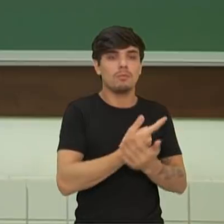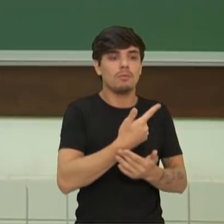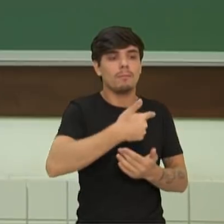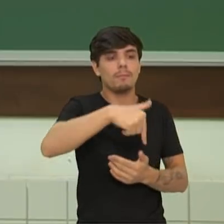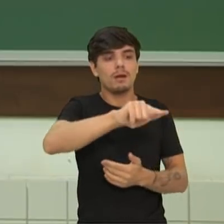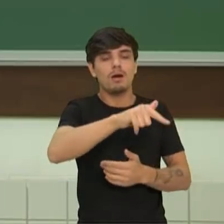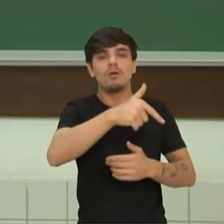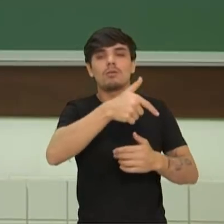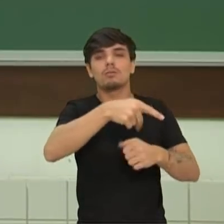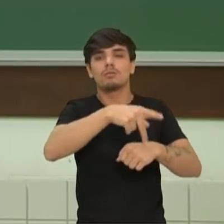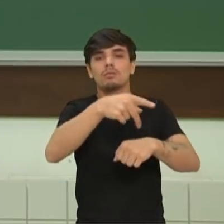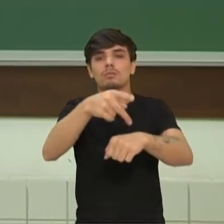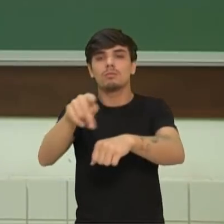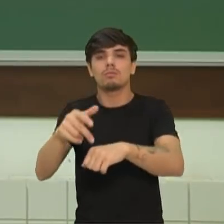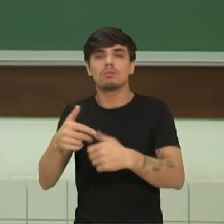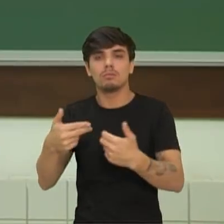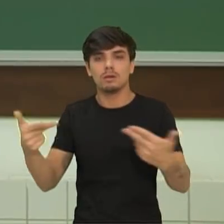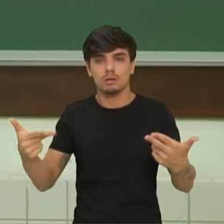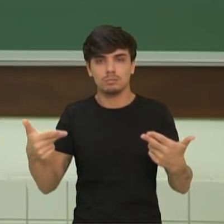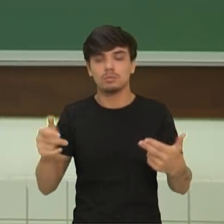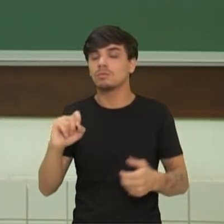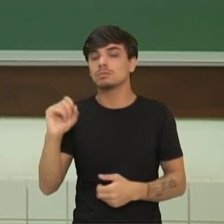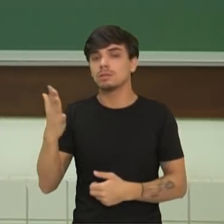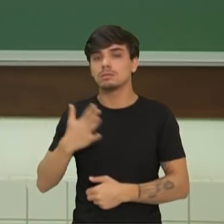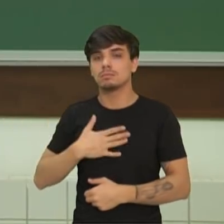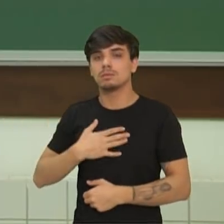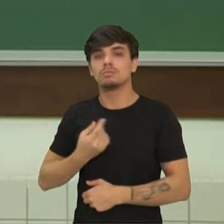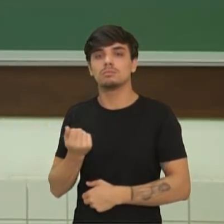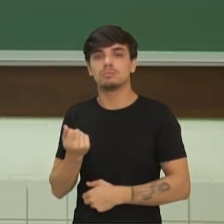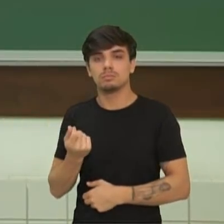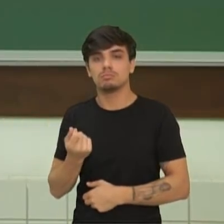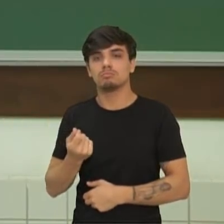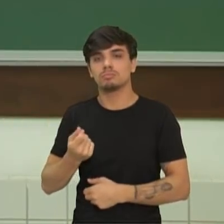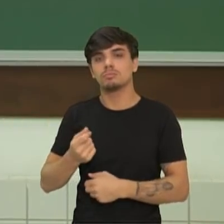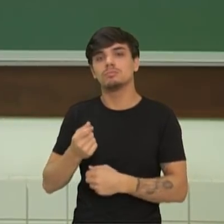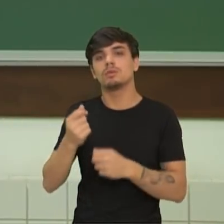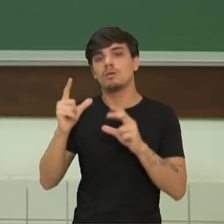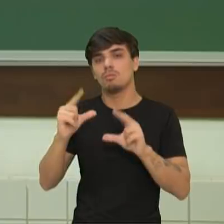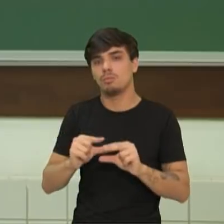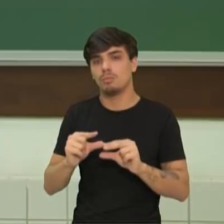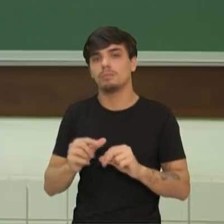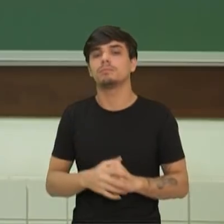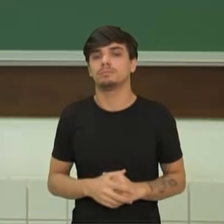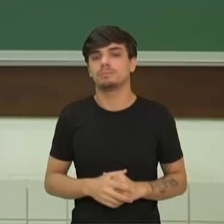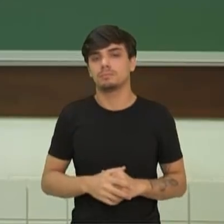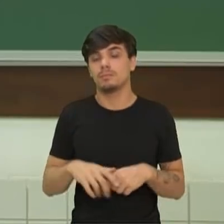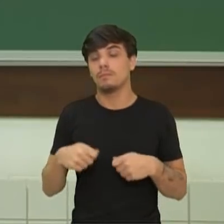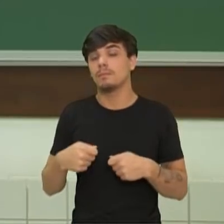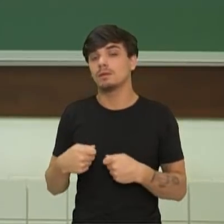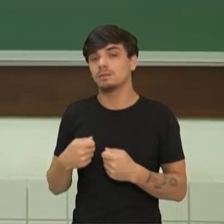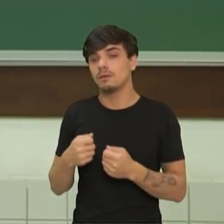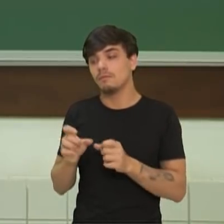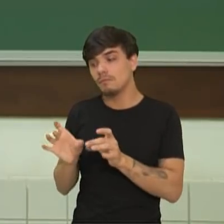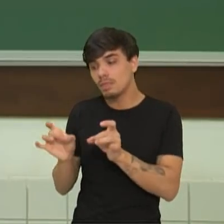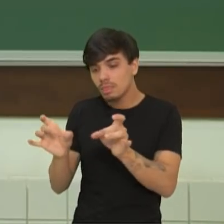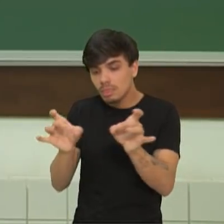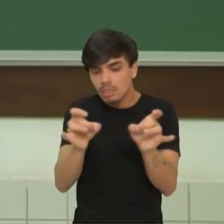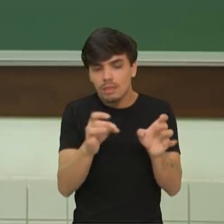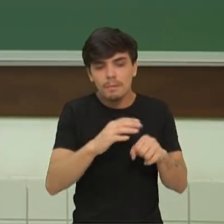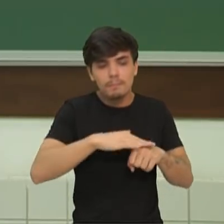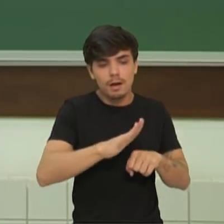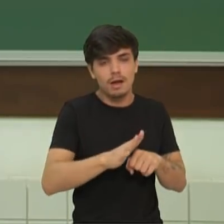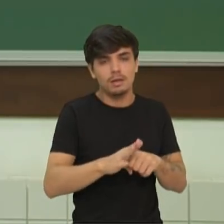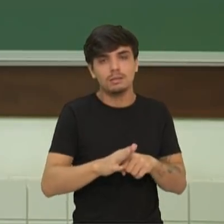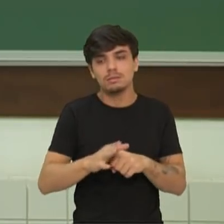o que acontece com o meu dinheiro? Ele vai embora. Então, eu tenho que ter mais exportações, vender mais produtos e ter